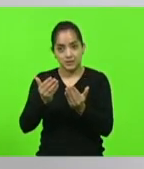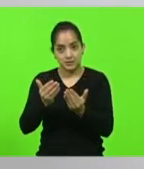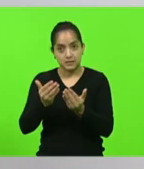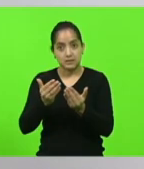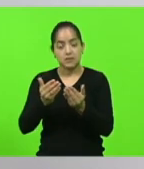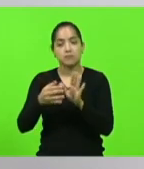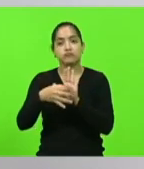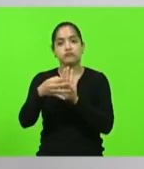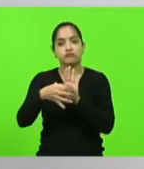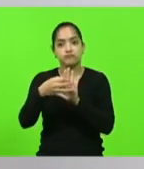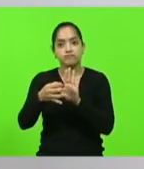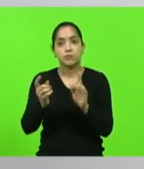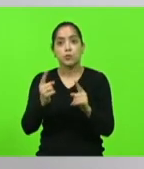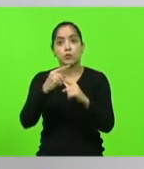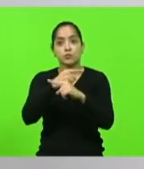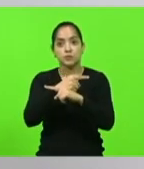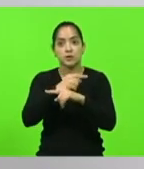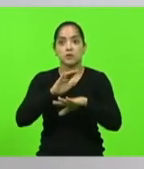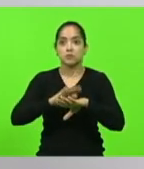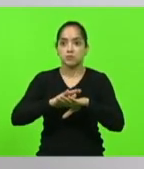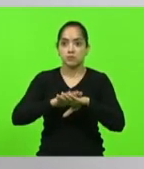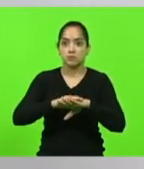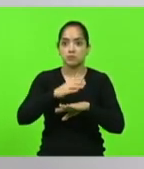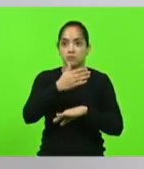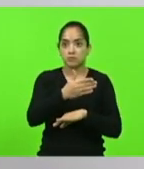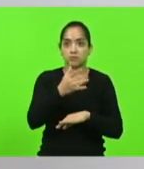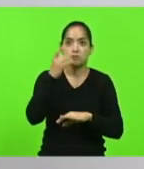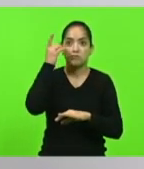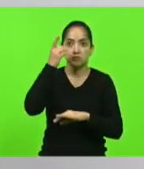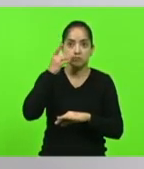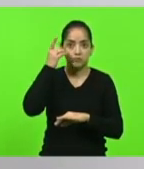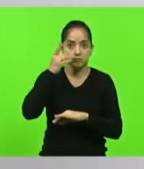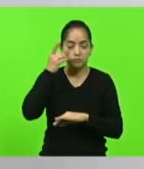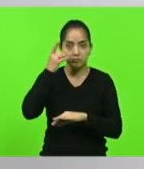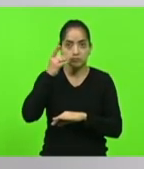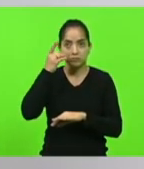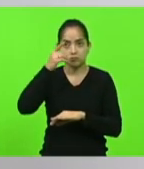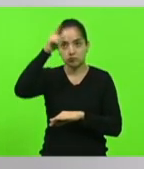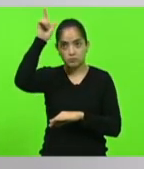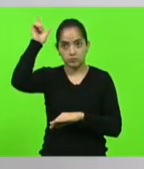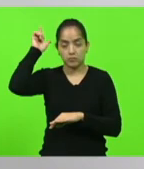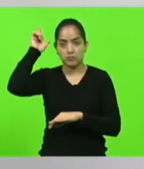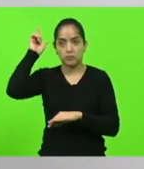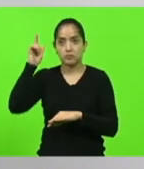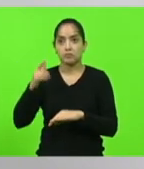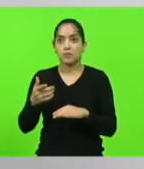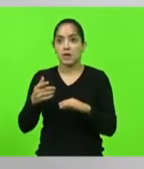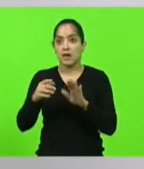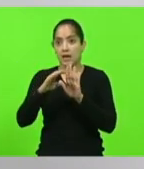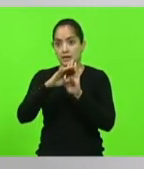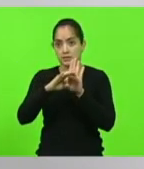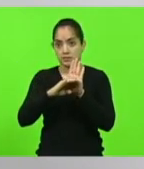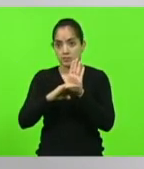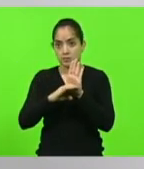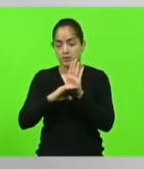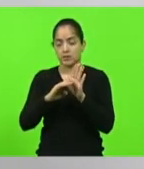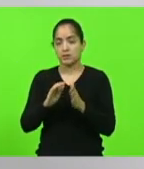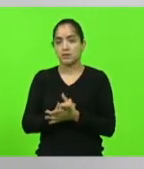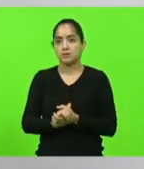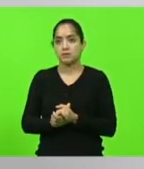exarado pelo relator Deputado Sargento Lima contrário a essa matéria